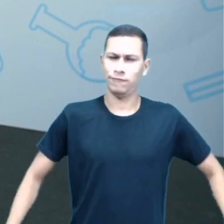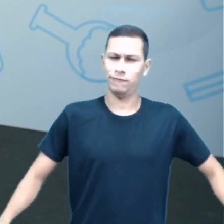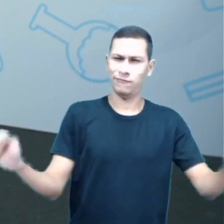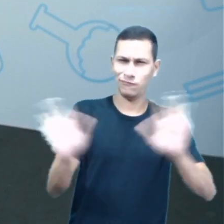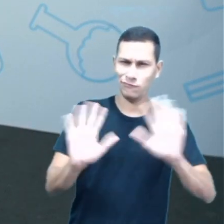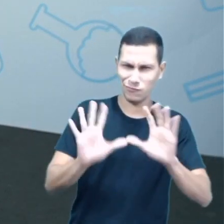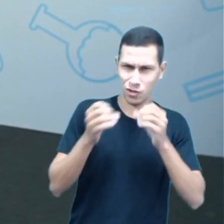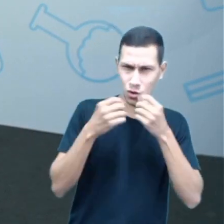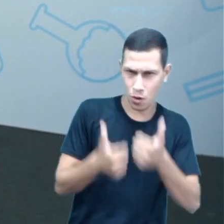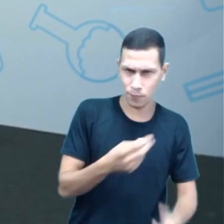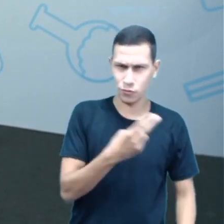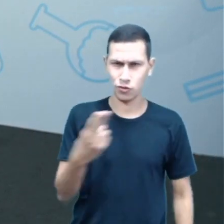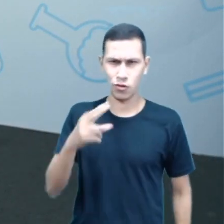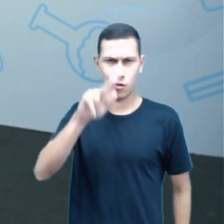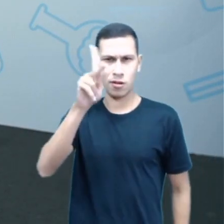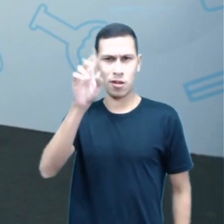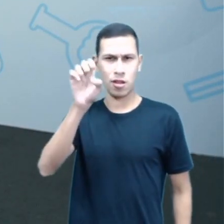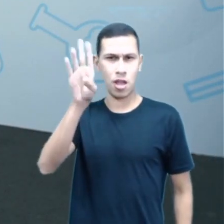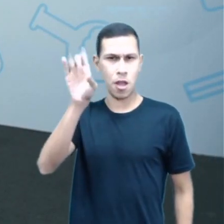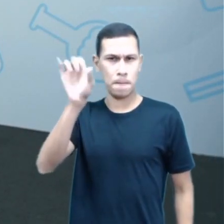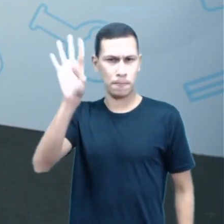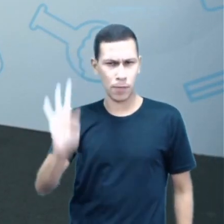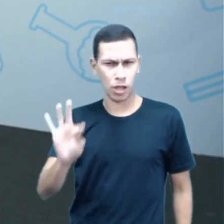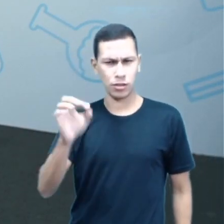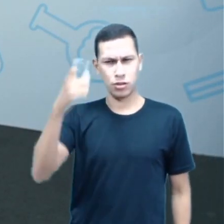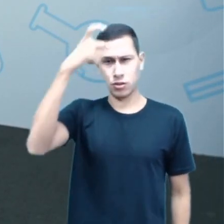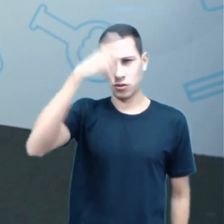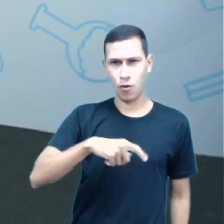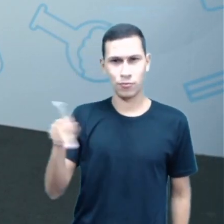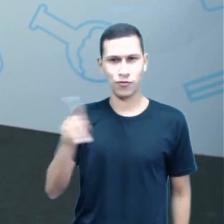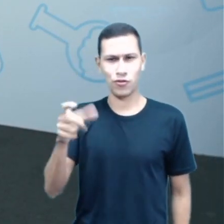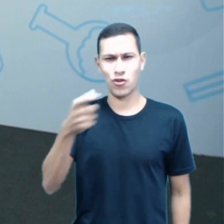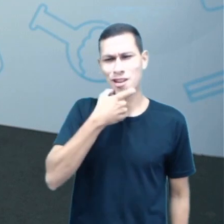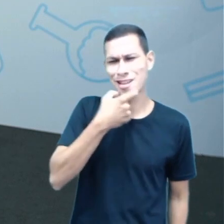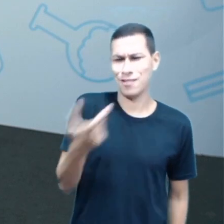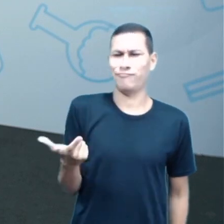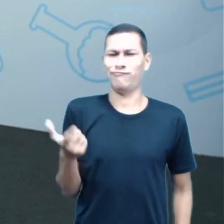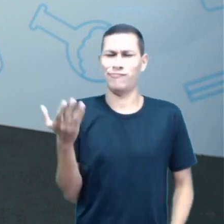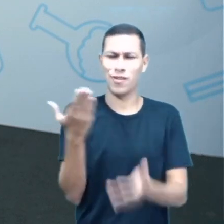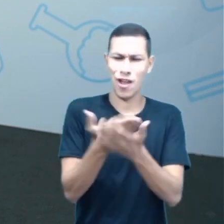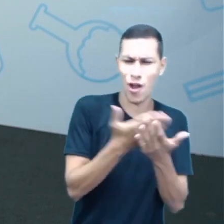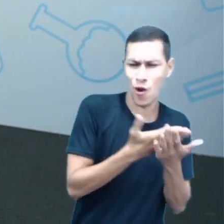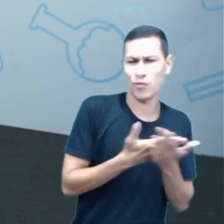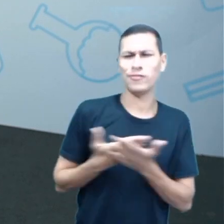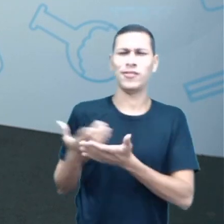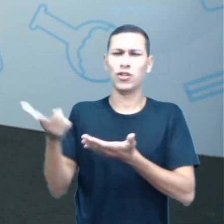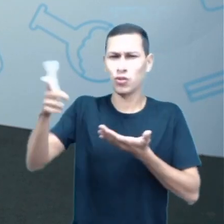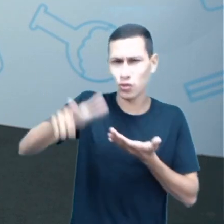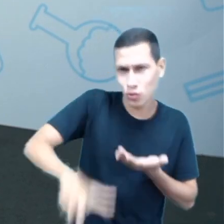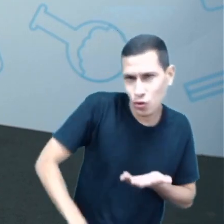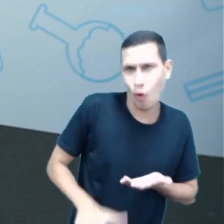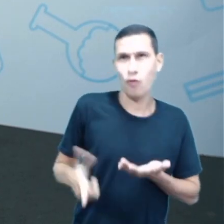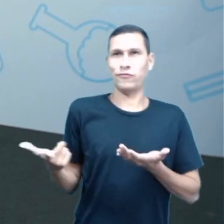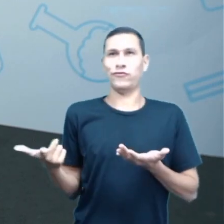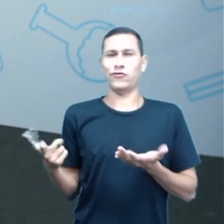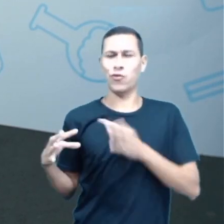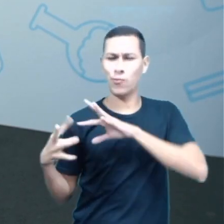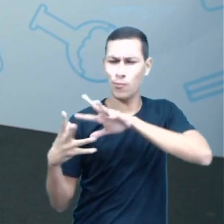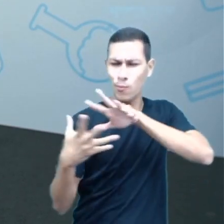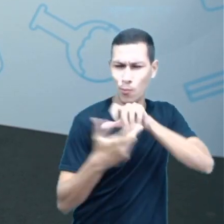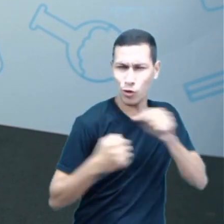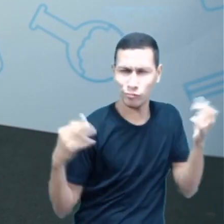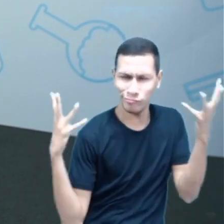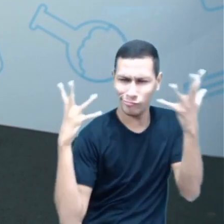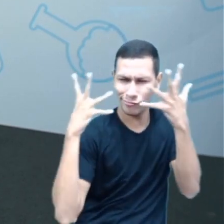Olá, minha gente, meu nome é Herbert Lima, sou professor de inglês. Estamos aqui para mais uma aula sobre esse universo super interessante da língua